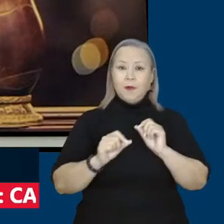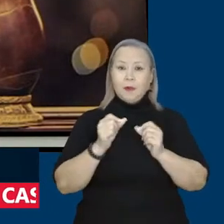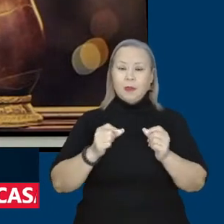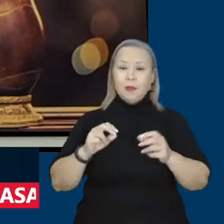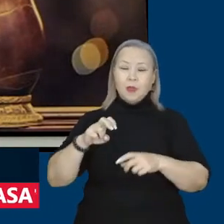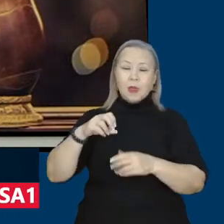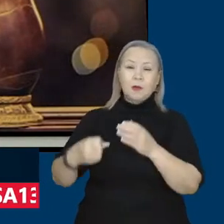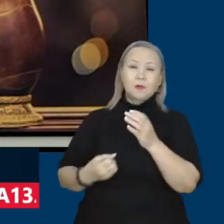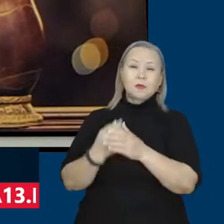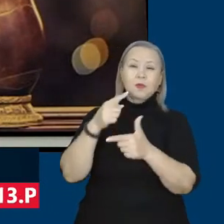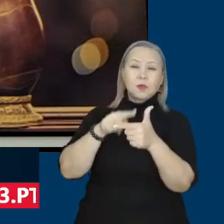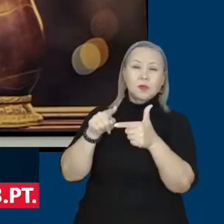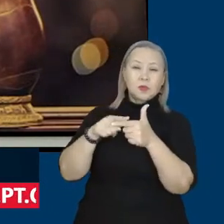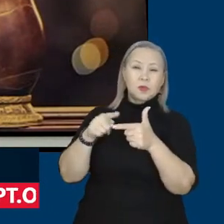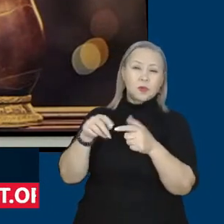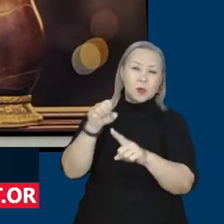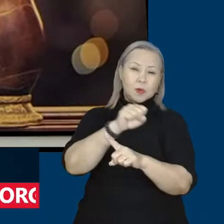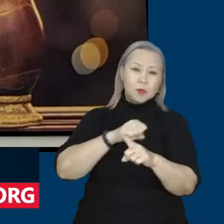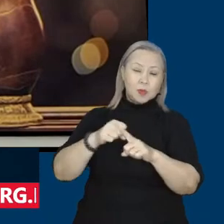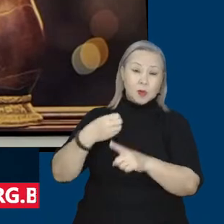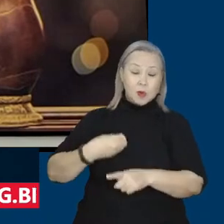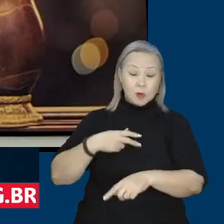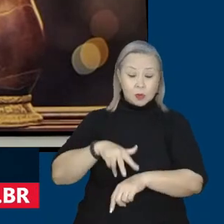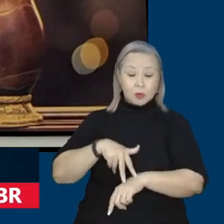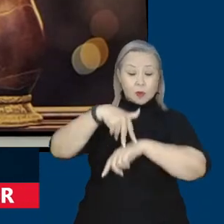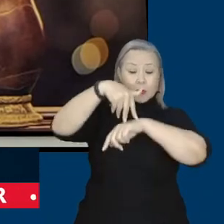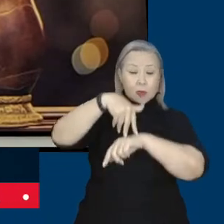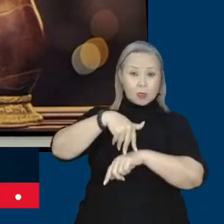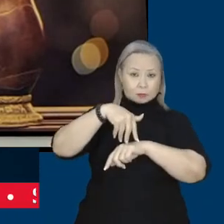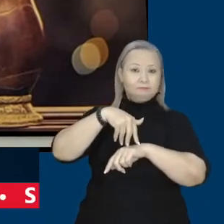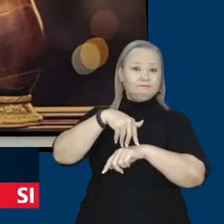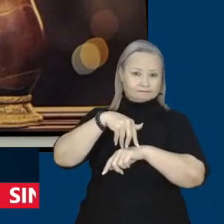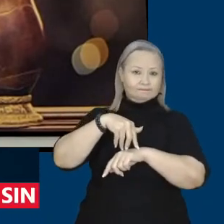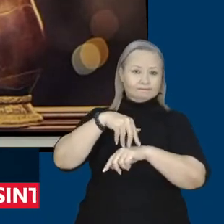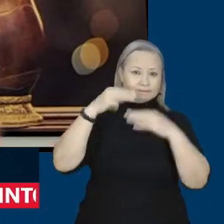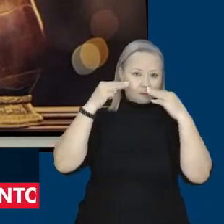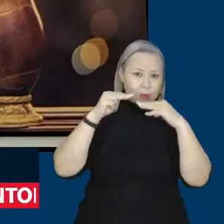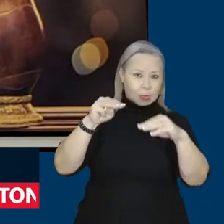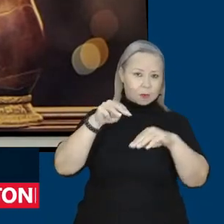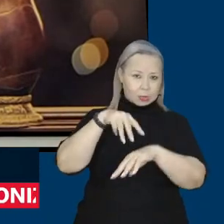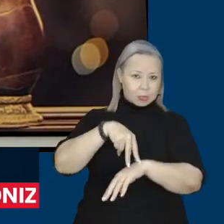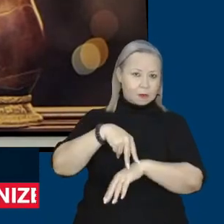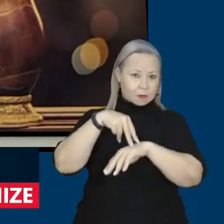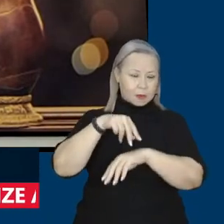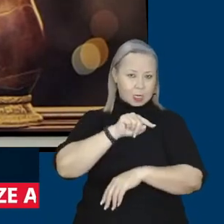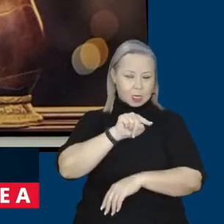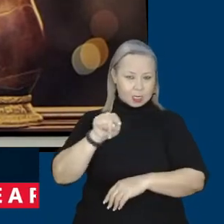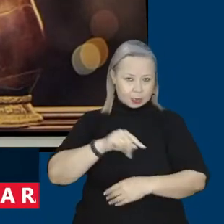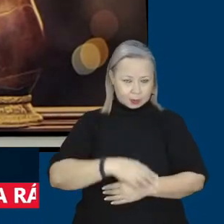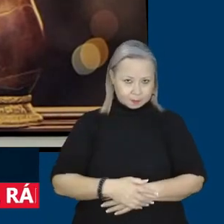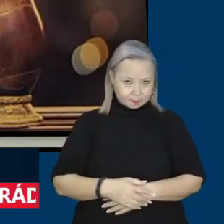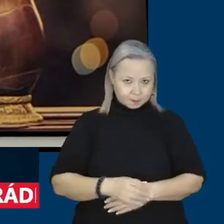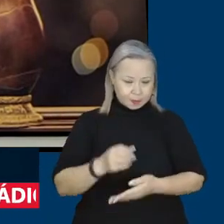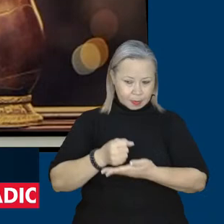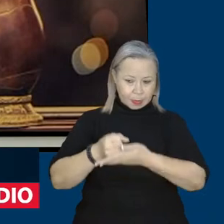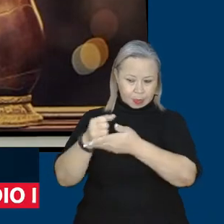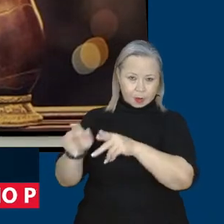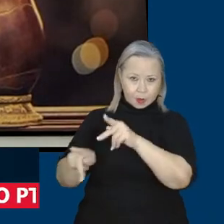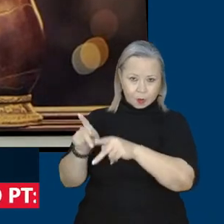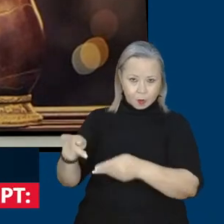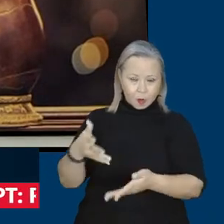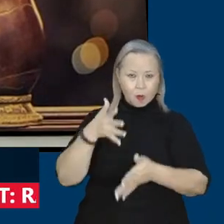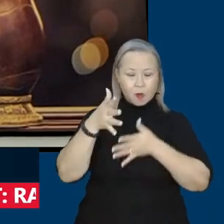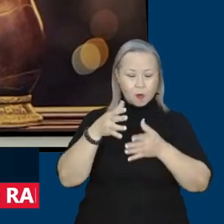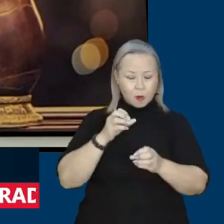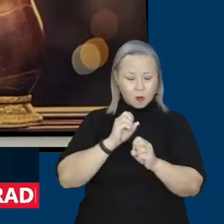causas sociais e eu estou aqui para isso né Aí ele falou das refeições para dar importância da educação da Saúde